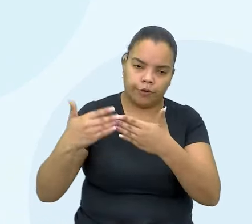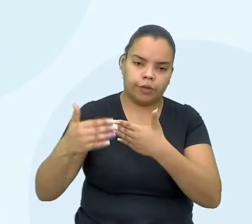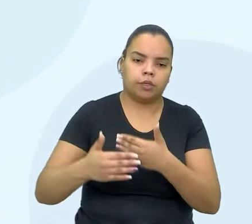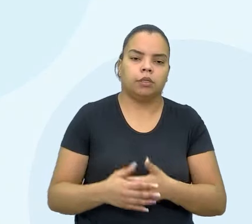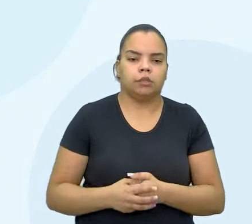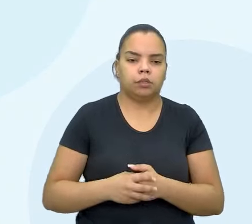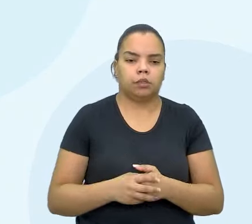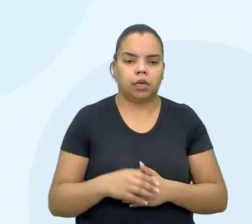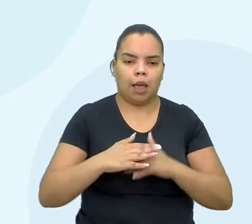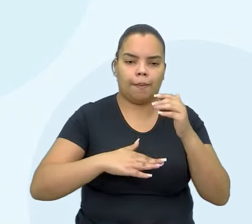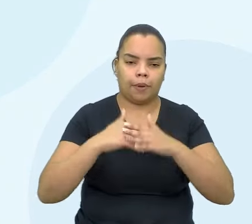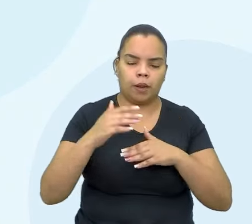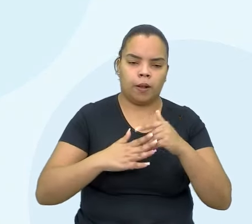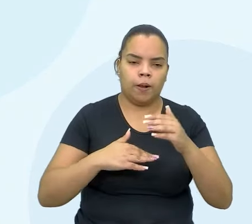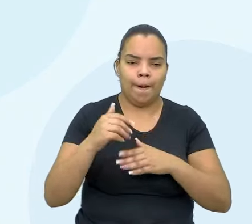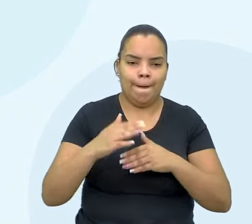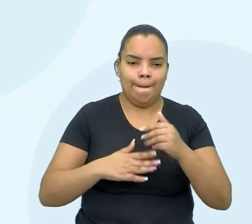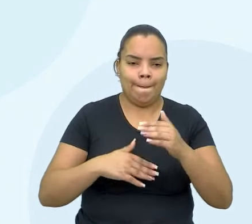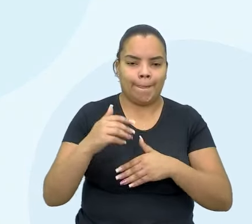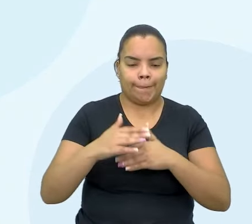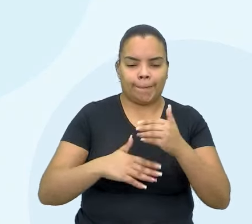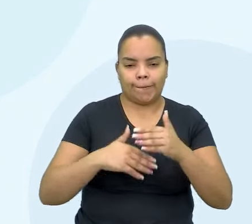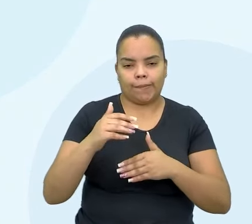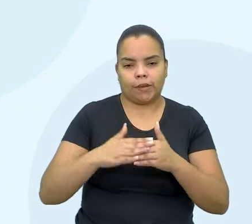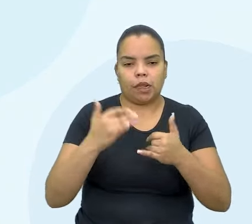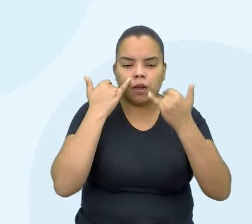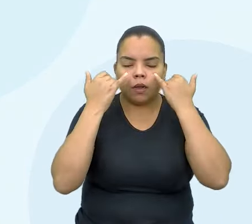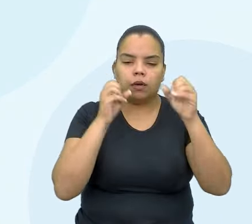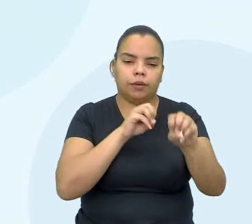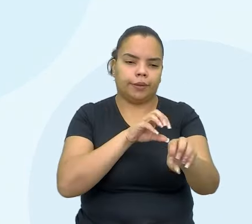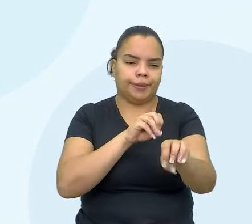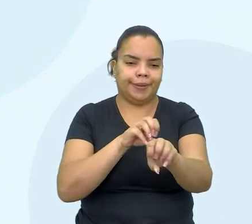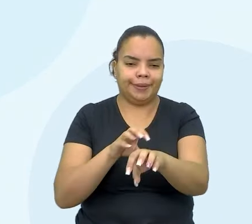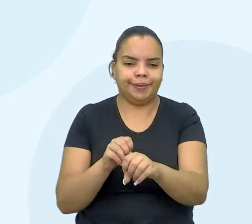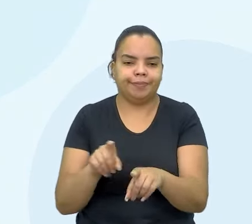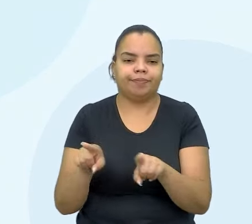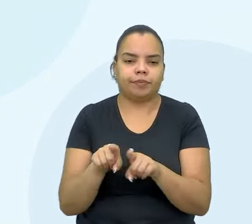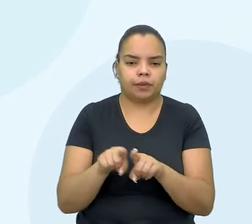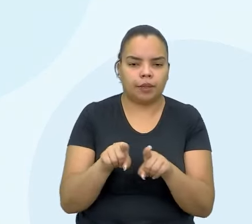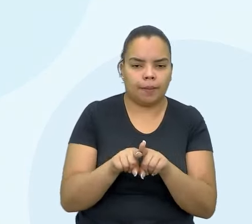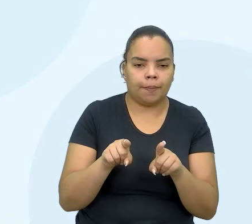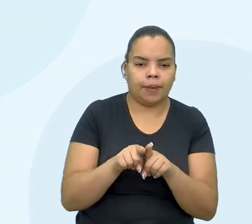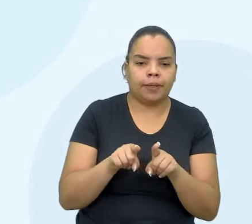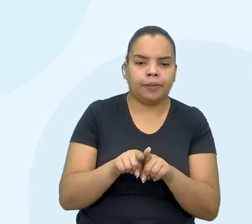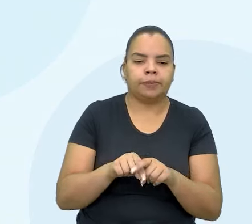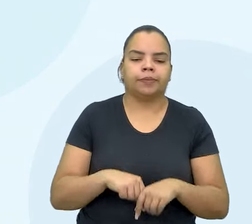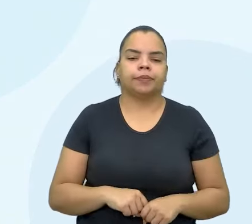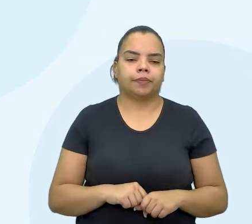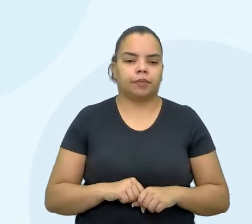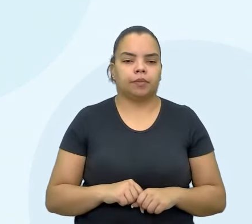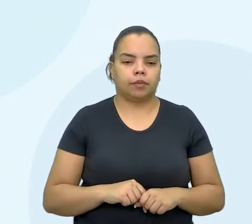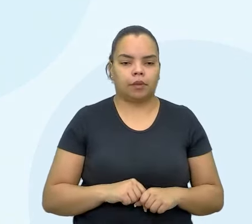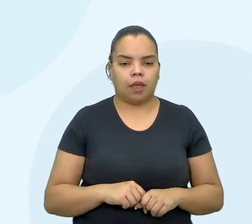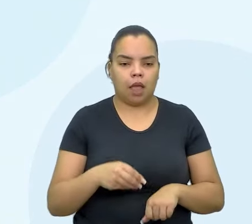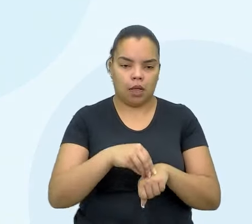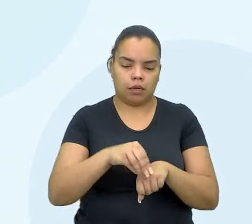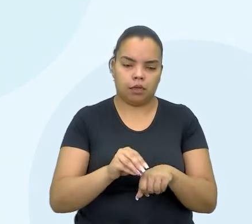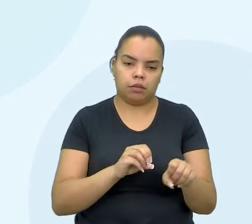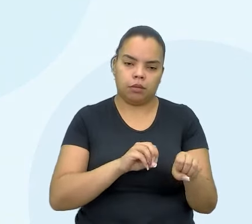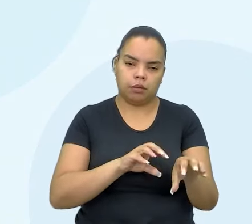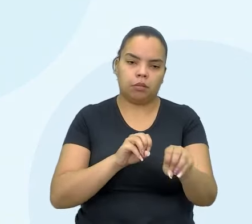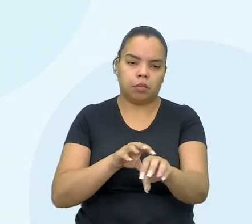as habilidades e competências dos itinerários formativos, né, também indicados para serem